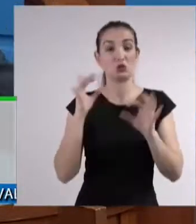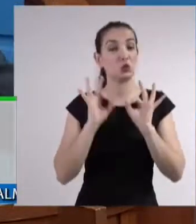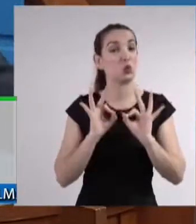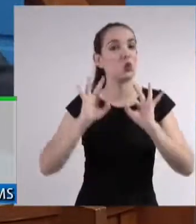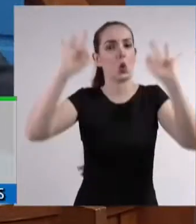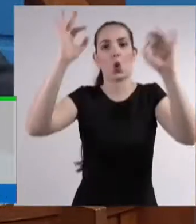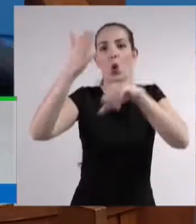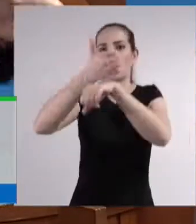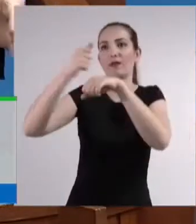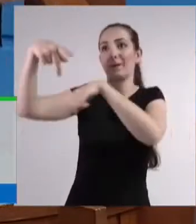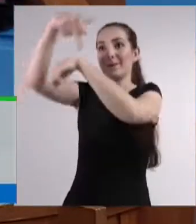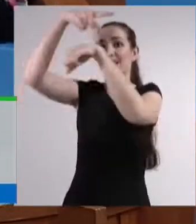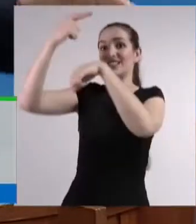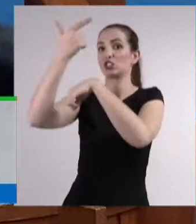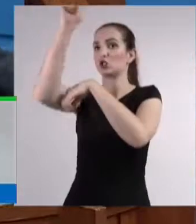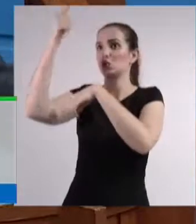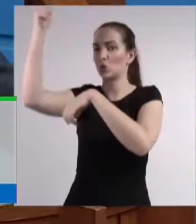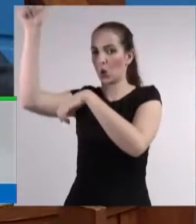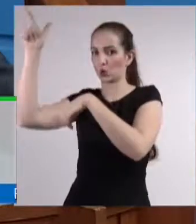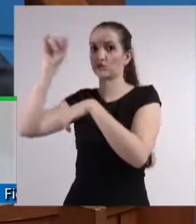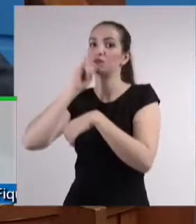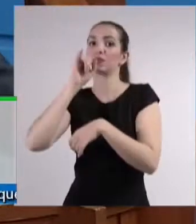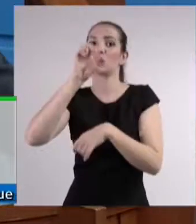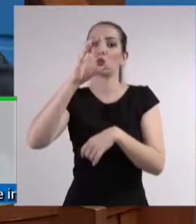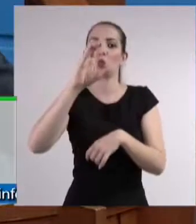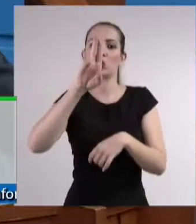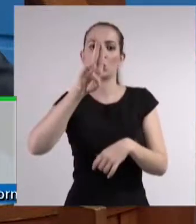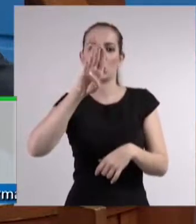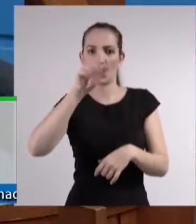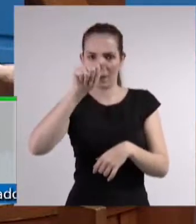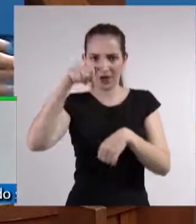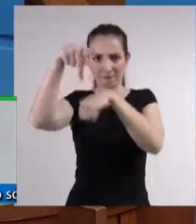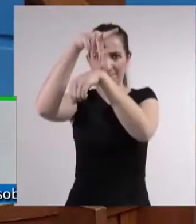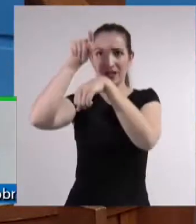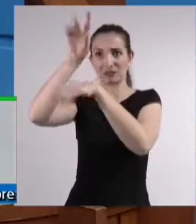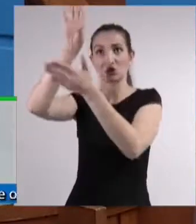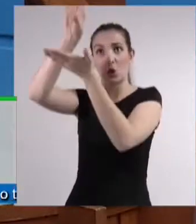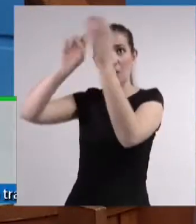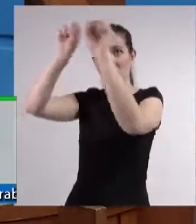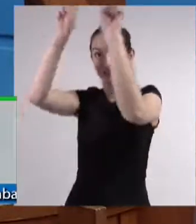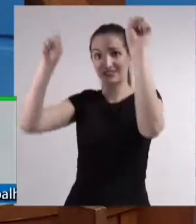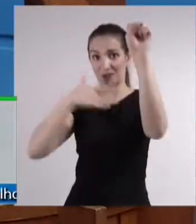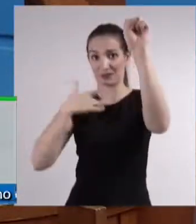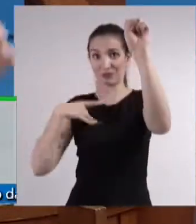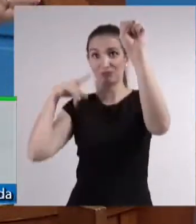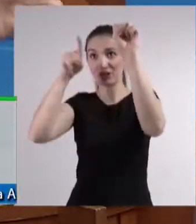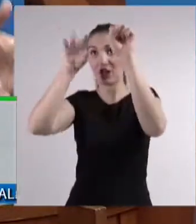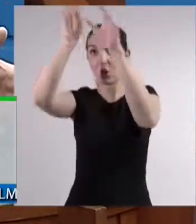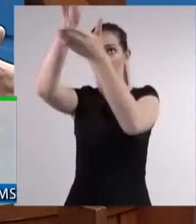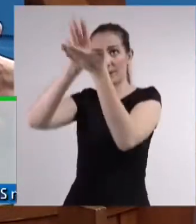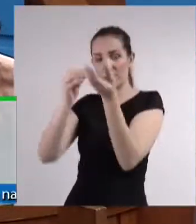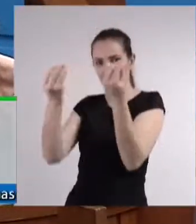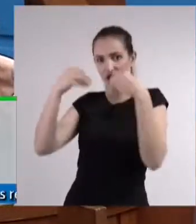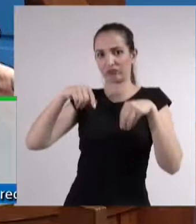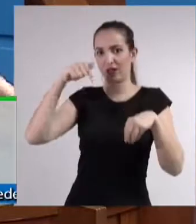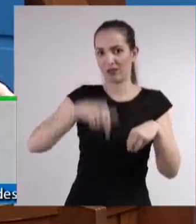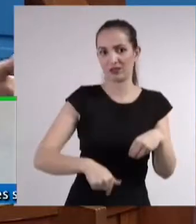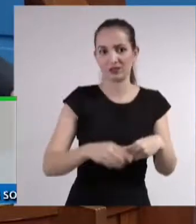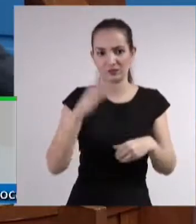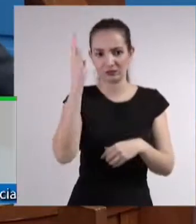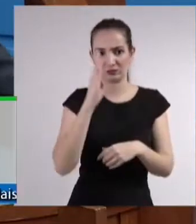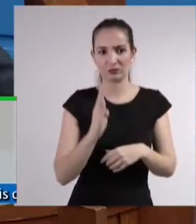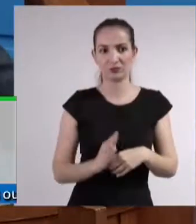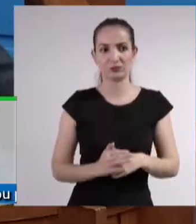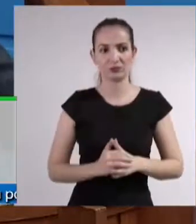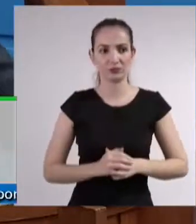alta qualidade. Cuba é um desses países. Existem médicos que saem do Brasil para ir lá